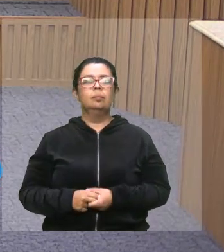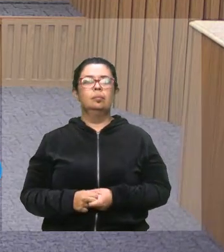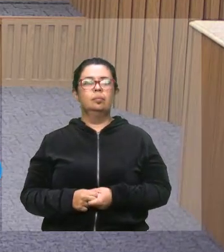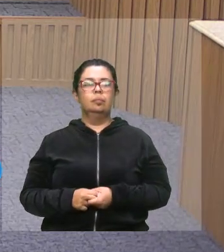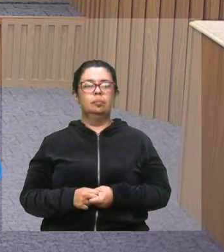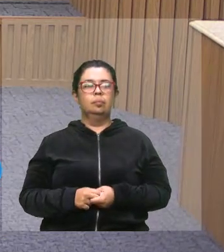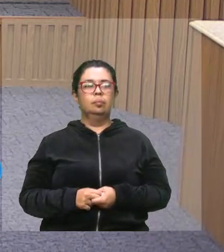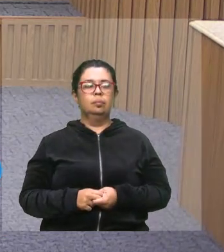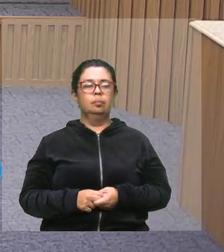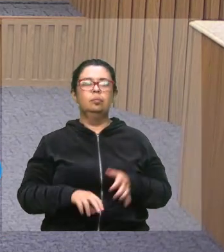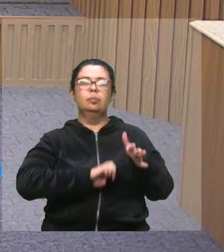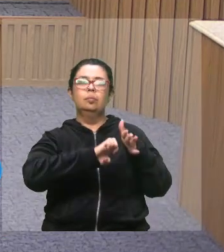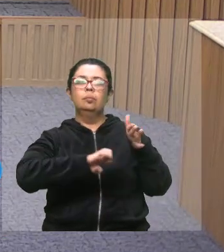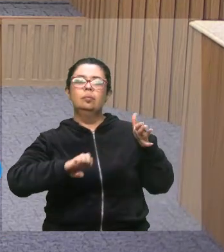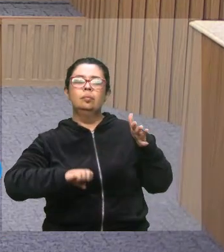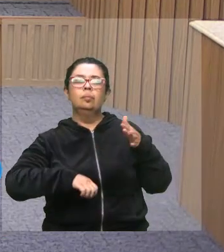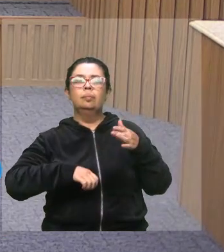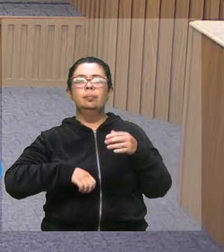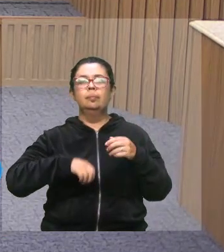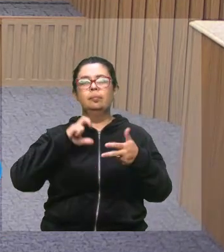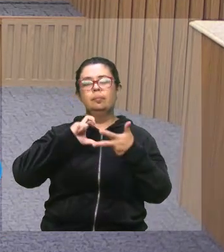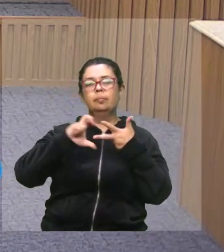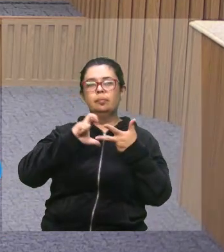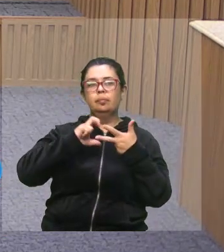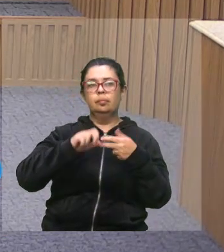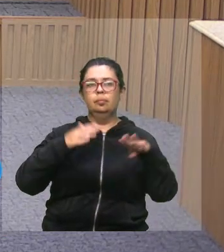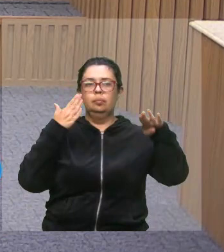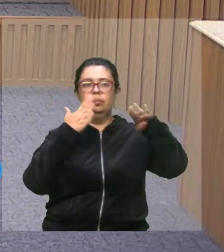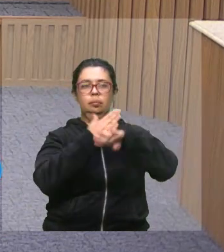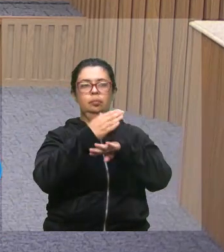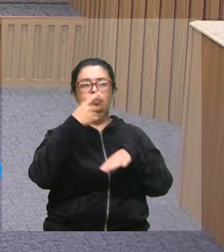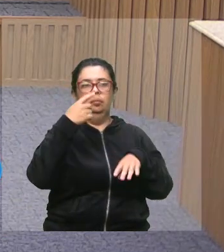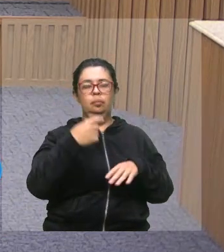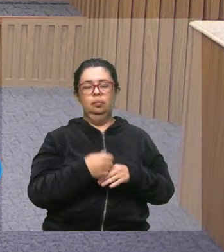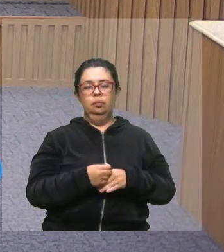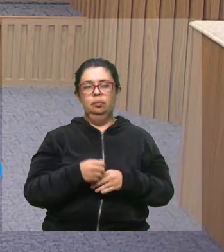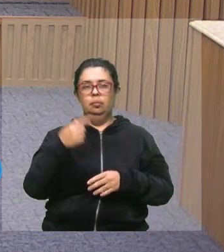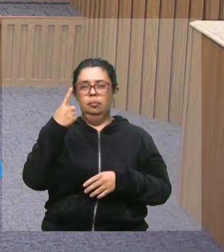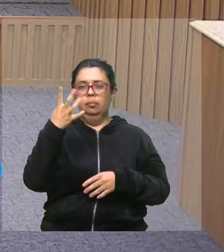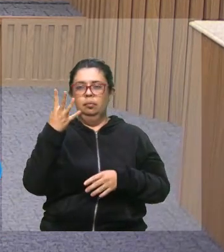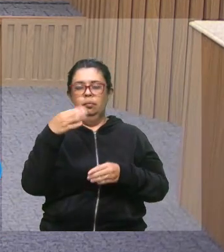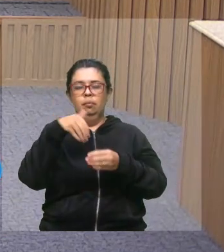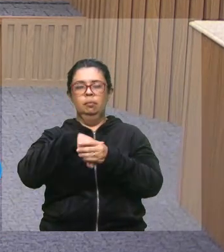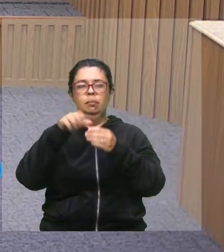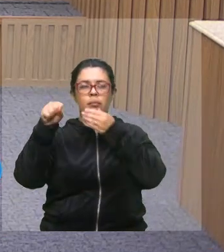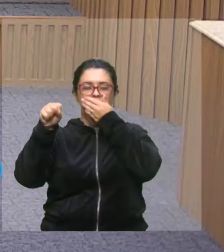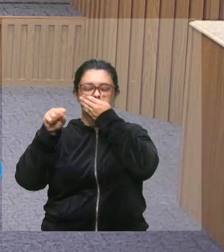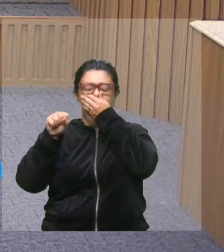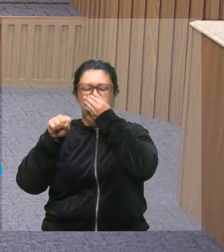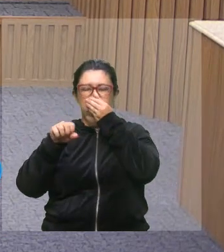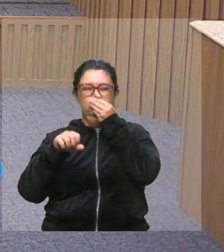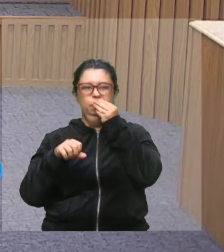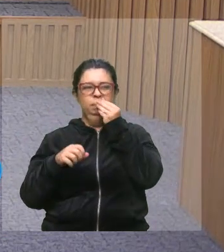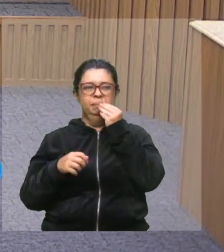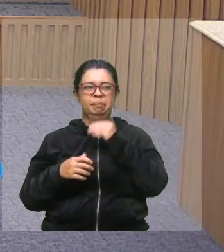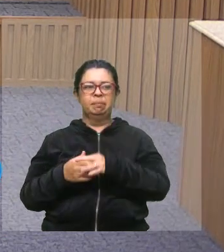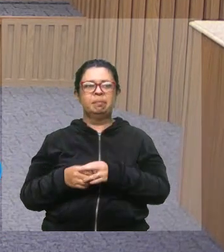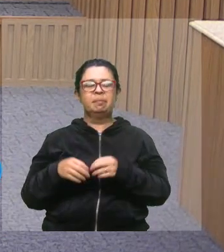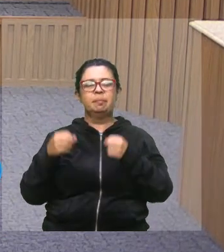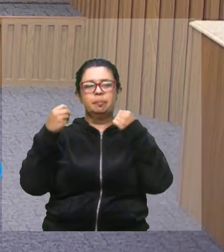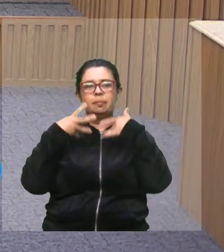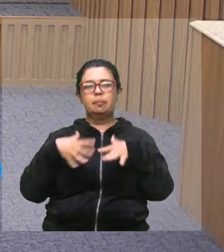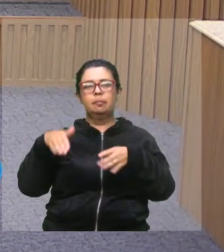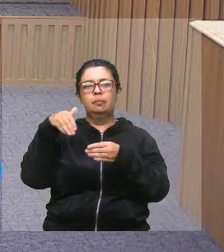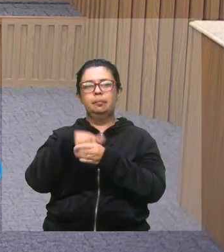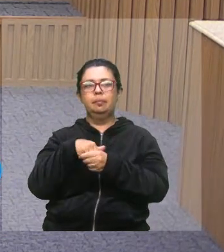247/2023, já emendado, do Poder Executivo, foi aprovado por unanimidade com 14 votos favoráveis. Declaração